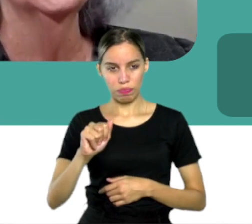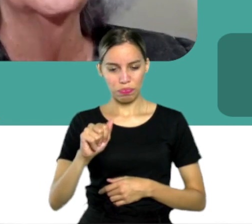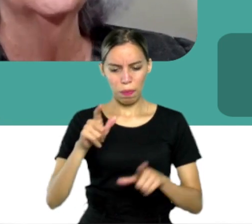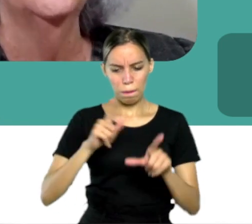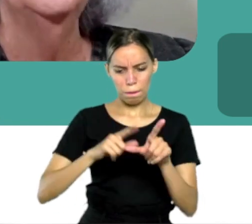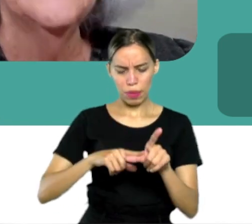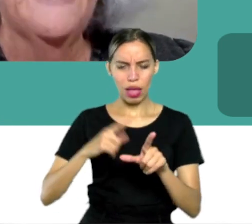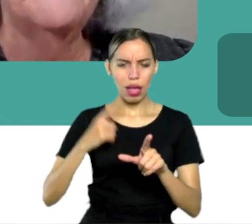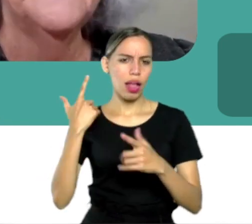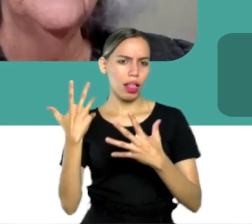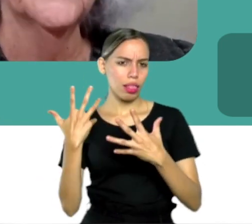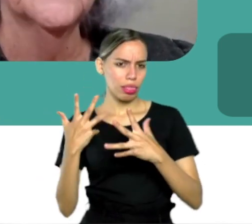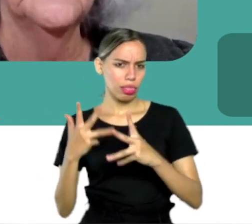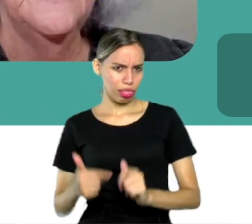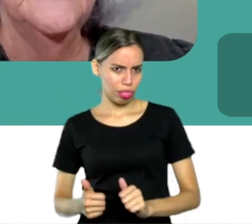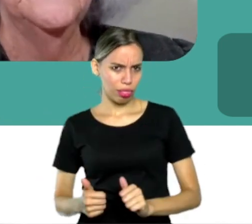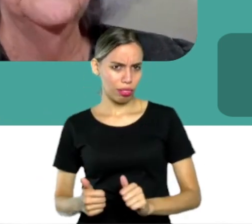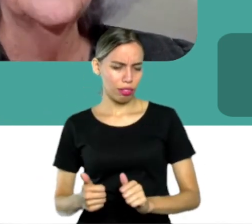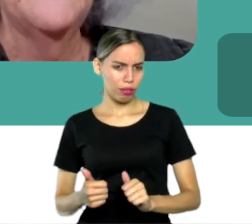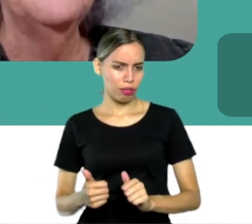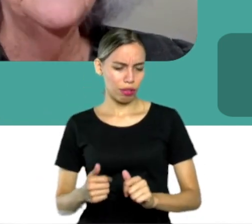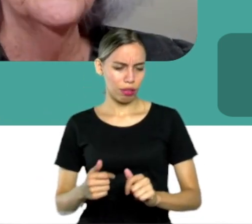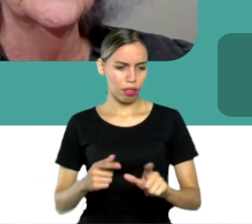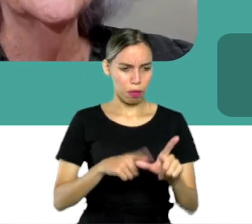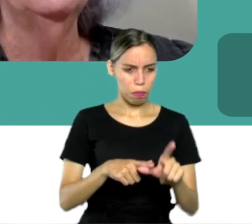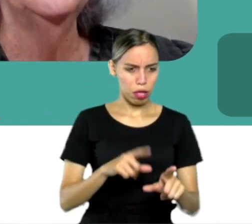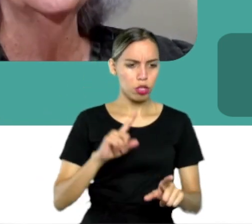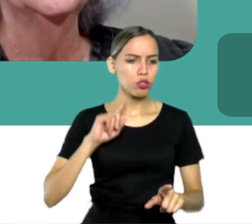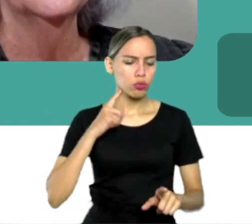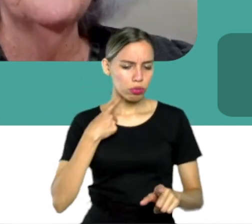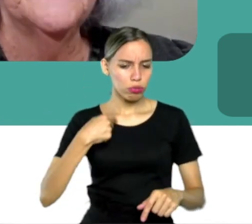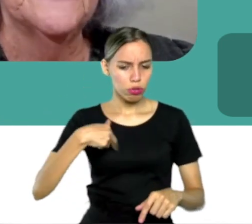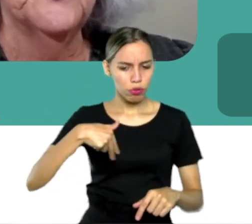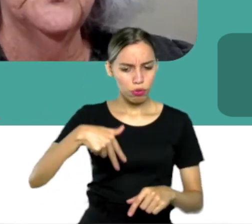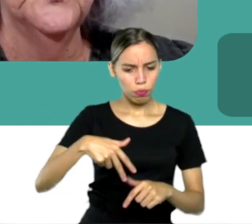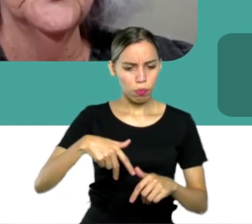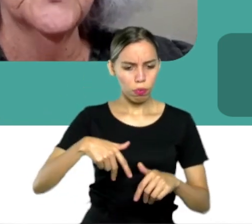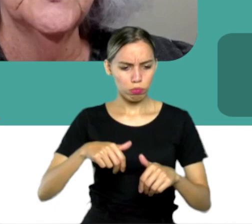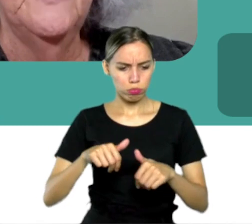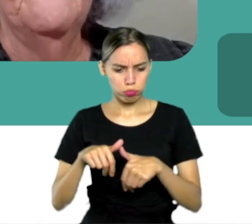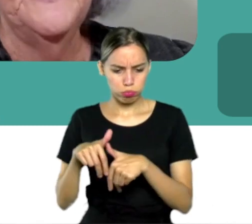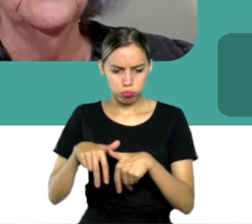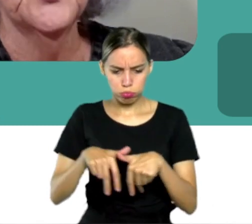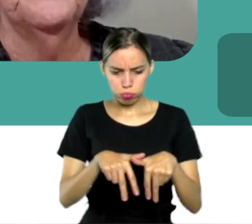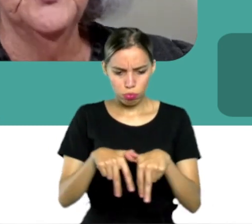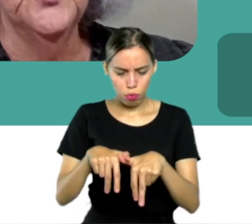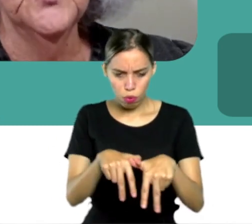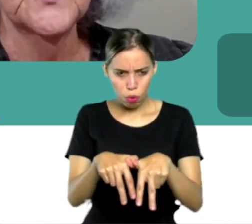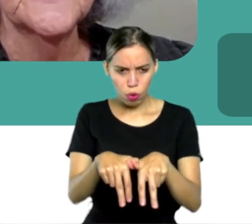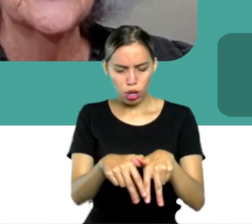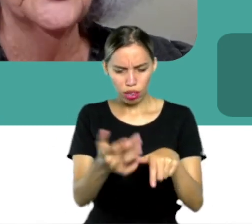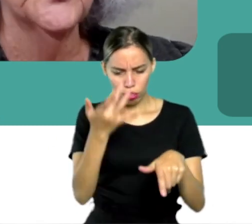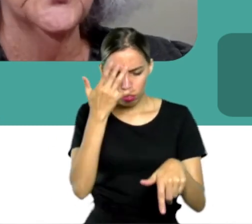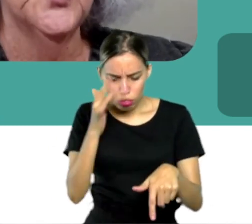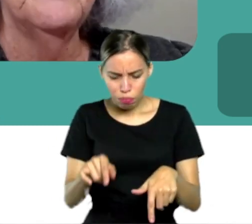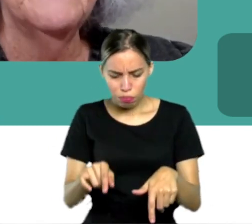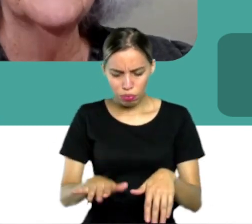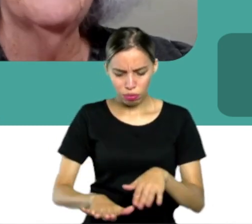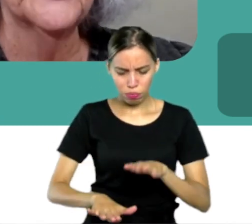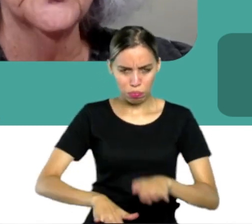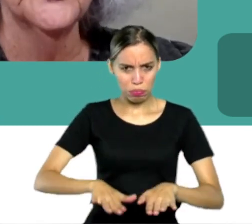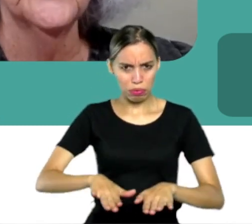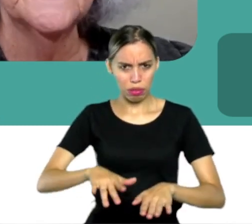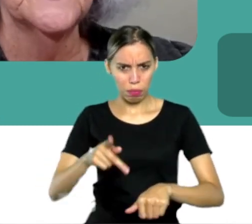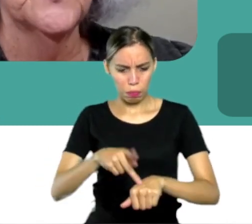sujo descobrir caminhos. Não sabia dos espinhos nem dos pedregulhos. Deu uns pulos, sentiu dor, mas